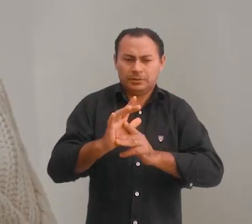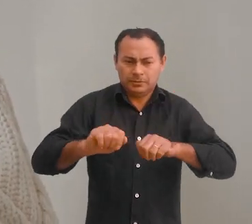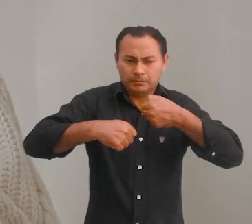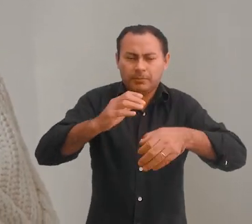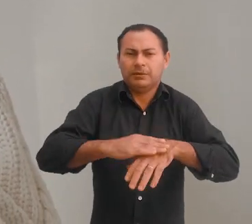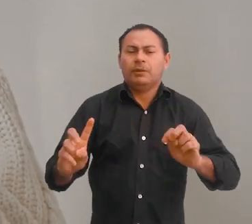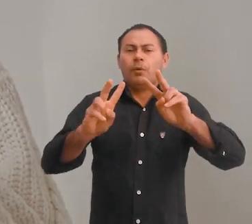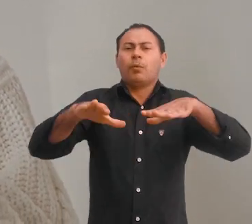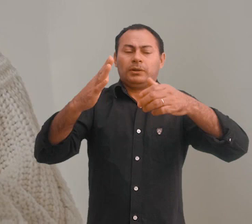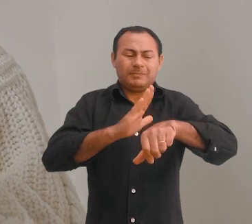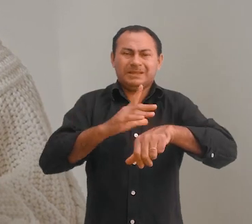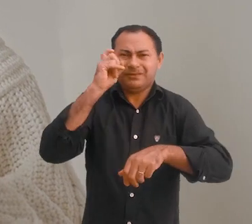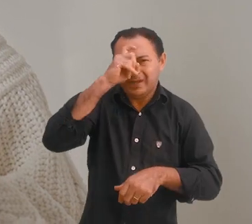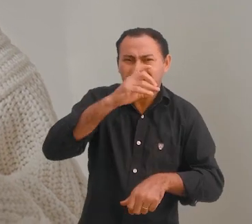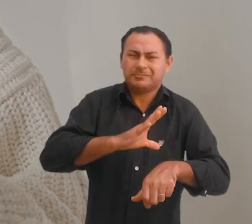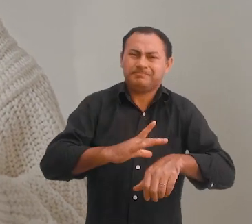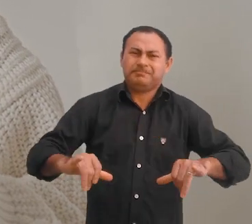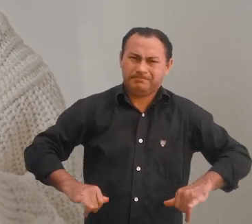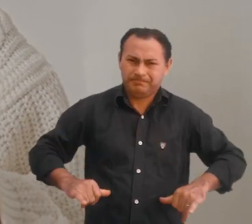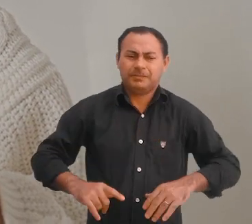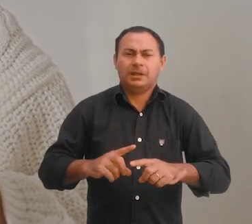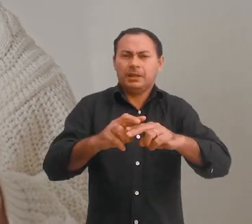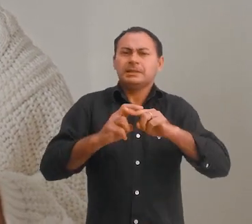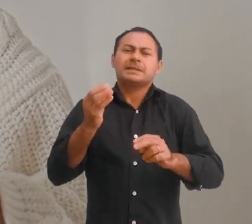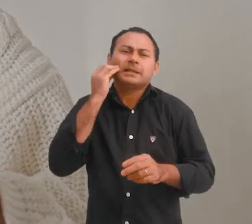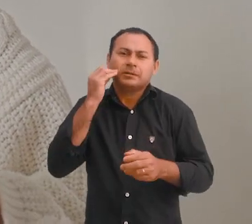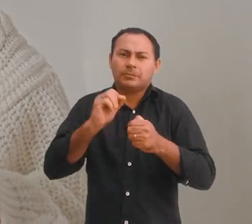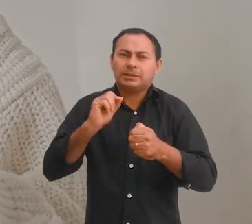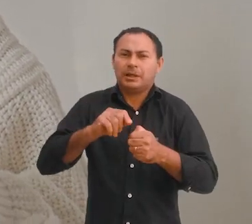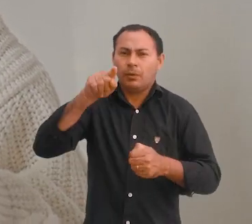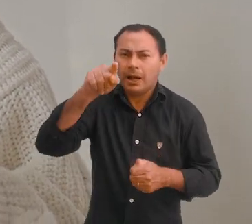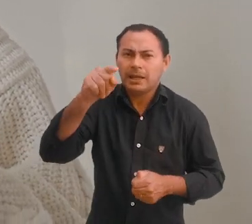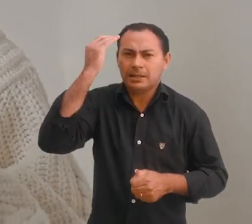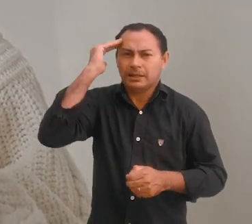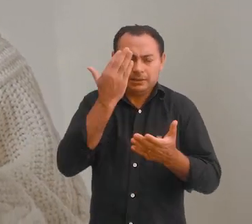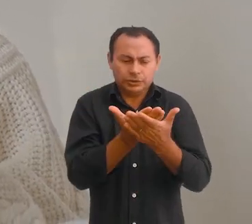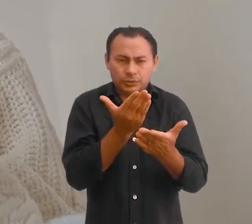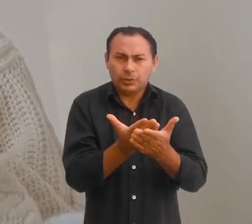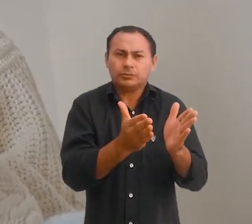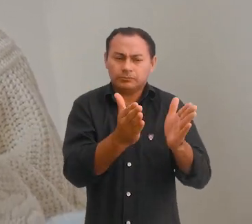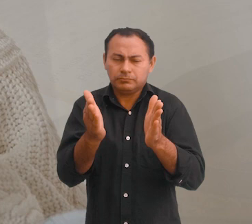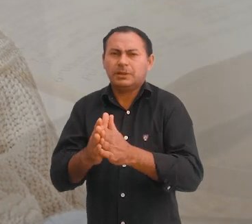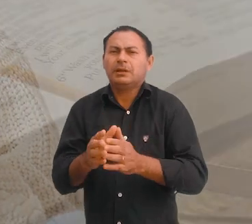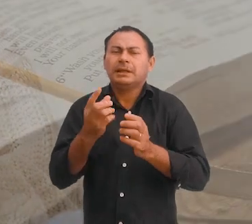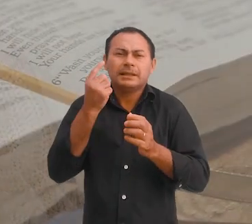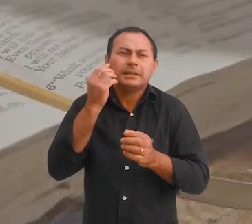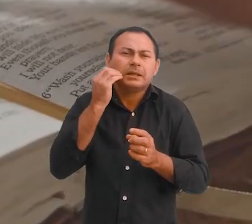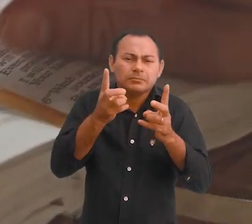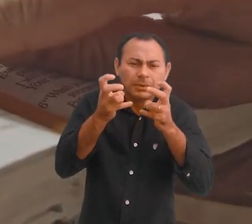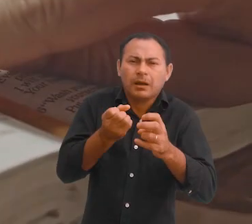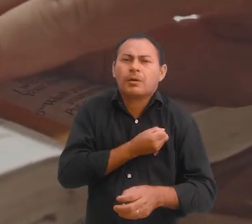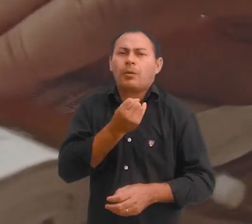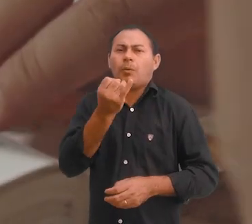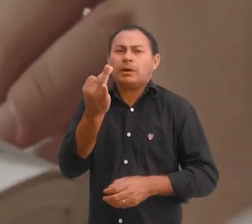mais valor ainda quando estamos feridos. É isso que estamos tentando fazer você entender com esse estudo. Procure